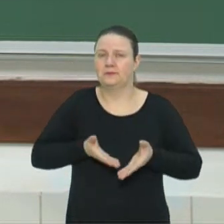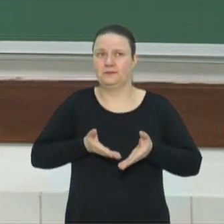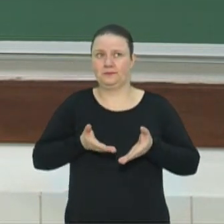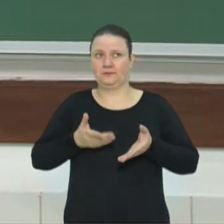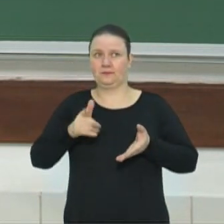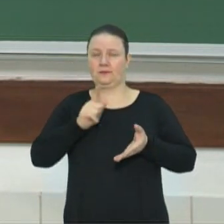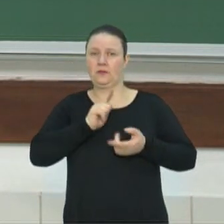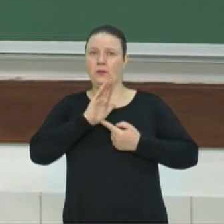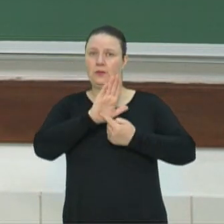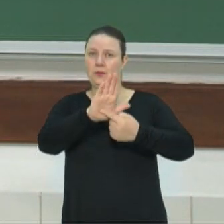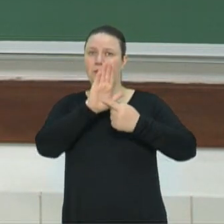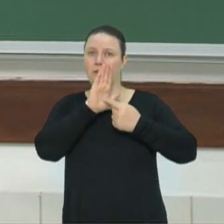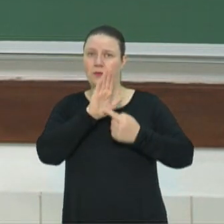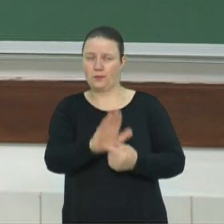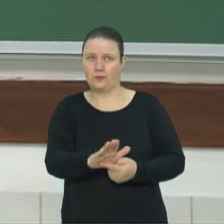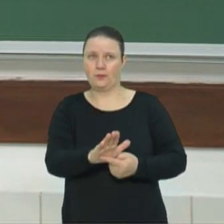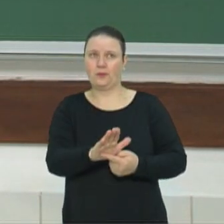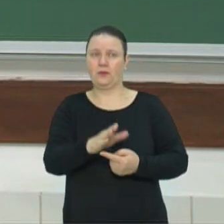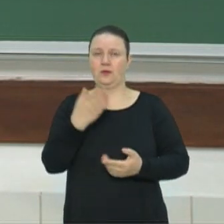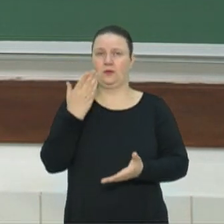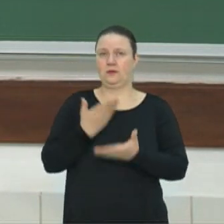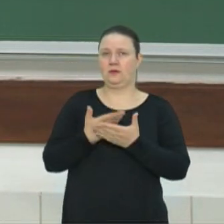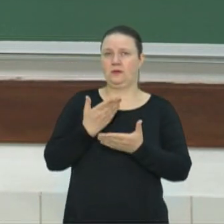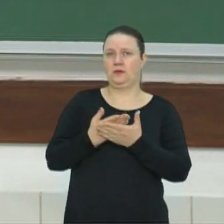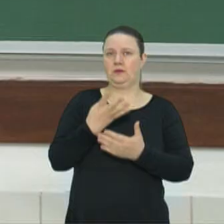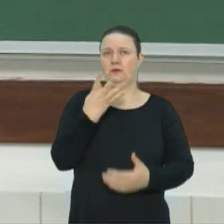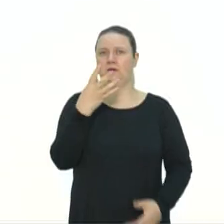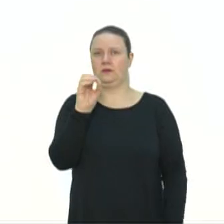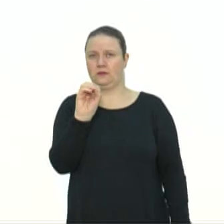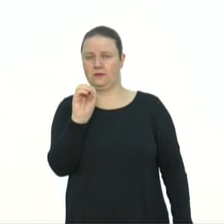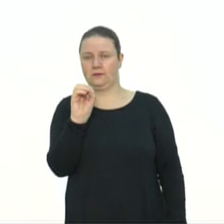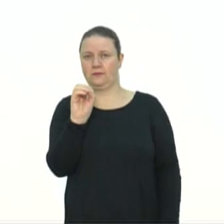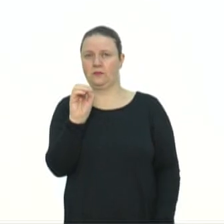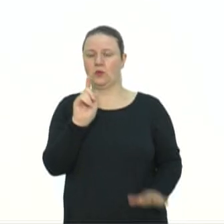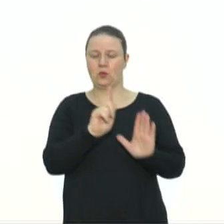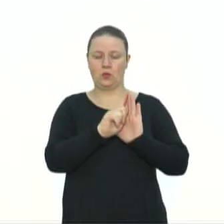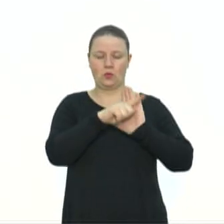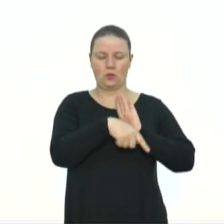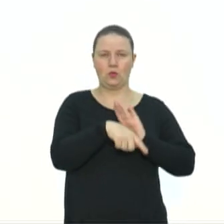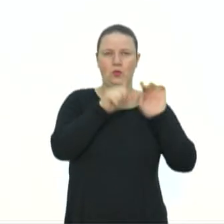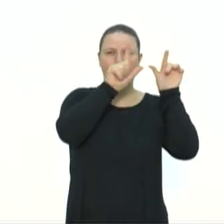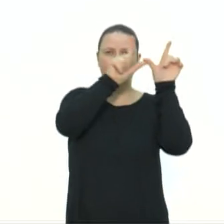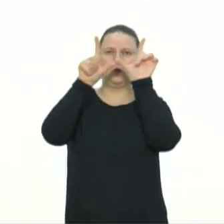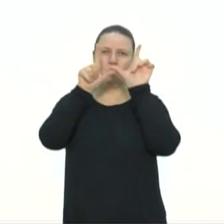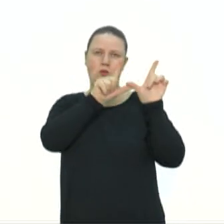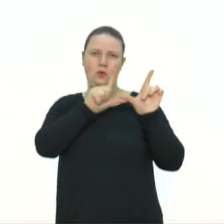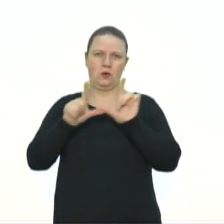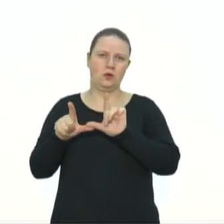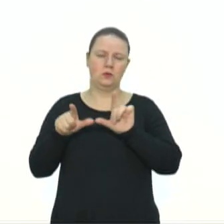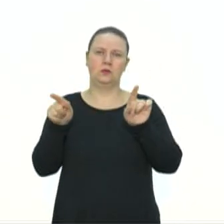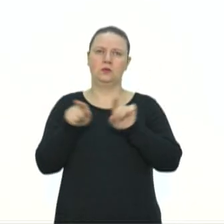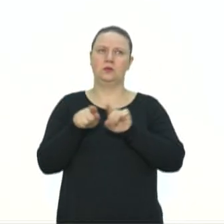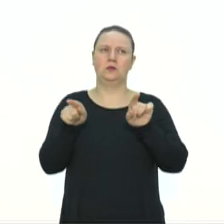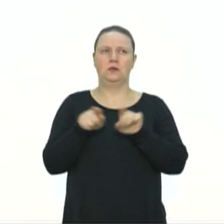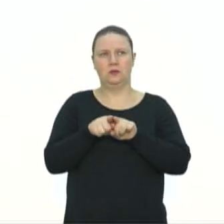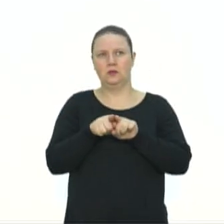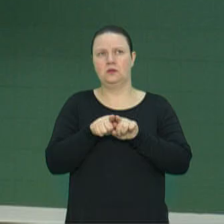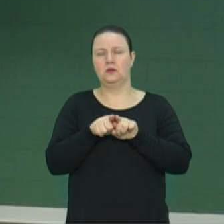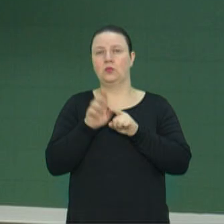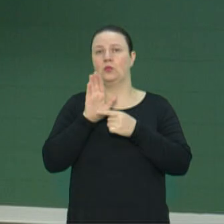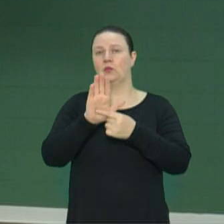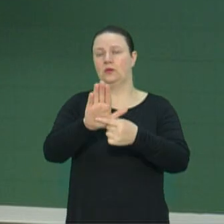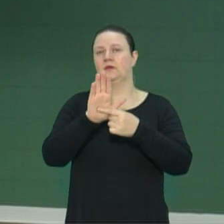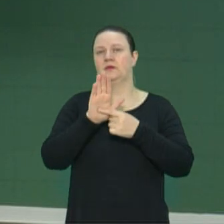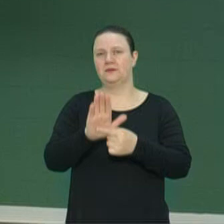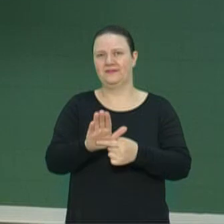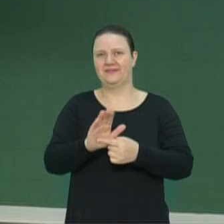Los demonstrativos de la clase 40. Hablamos sobre o gênero historieta e também sobre os